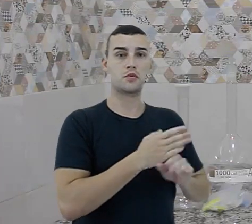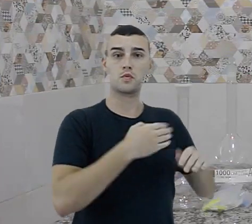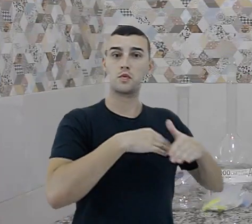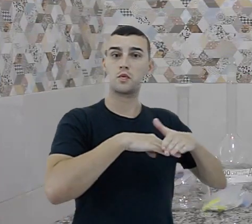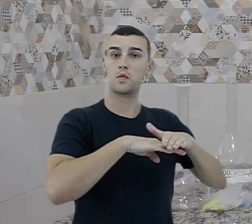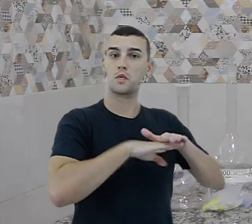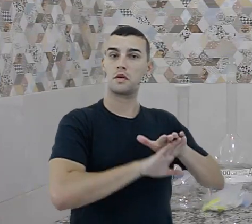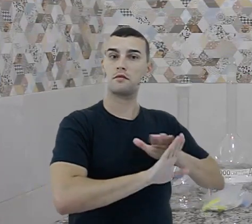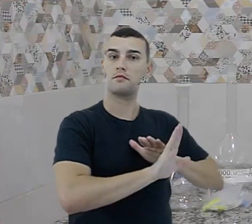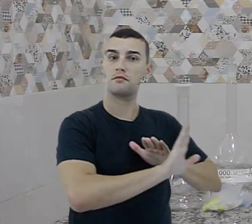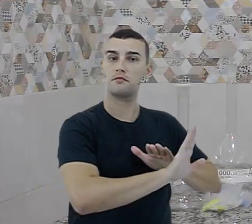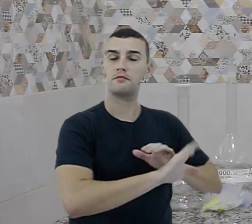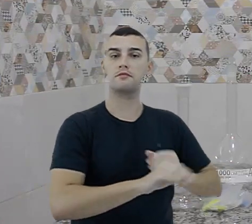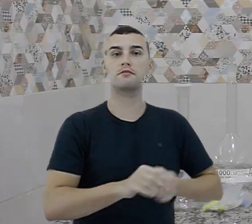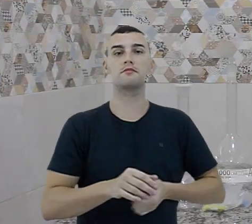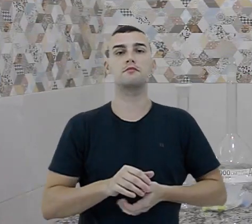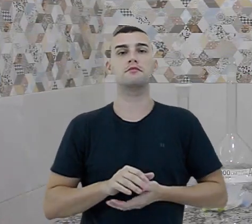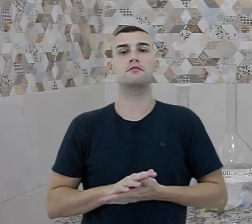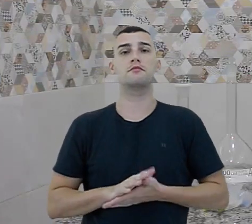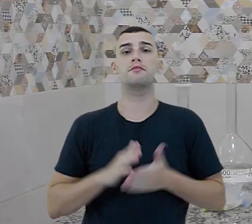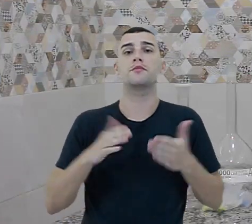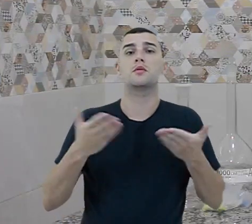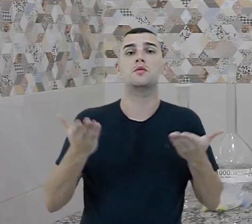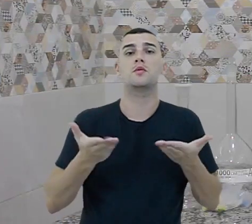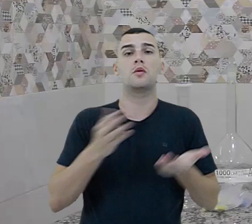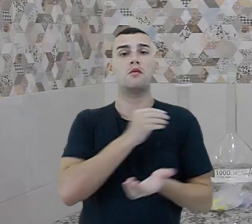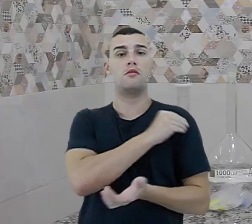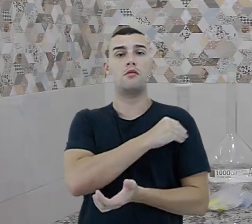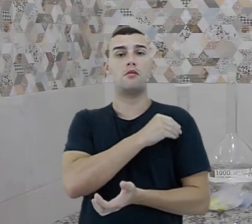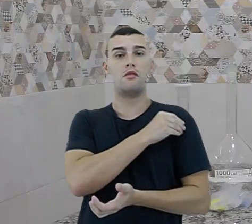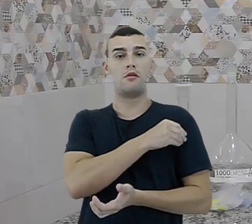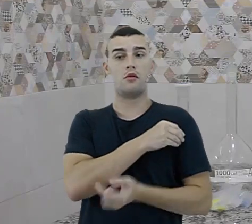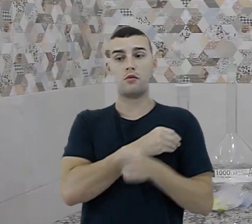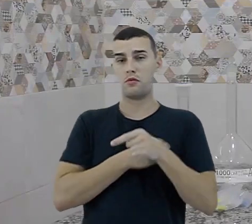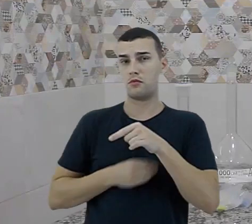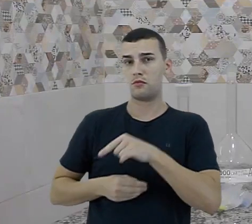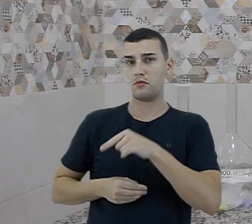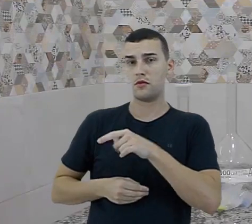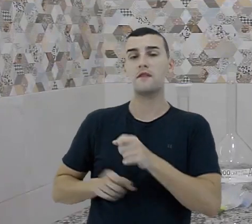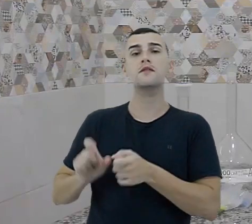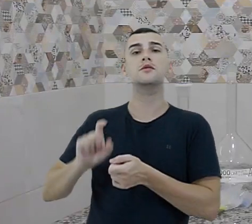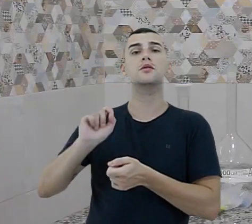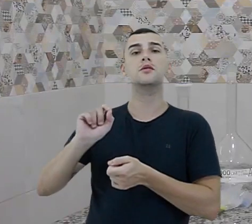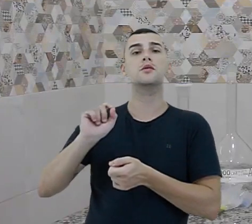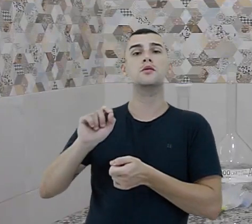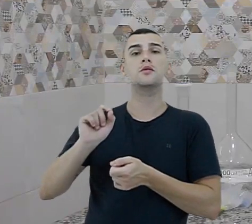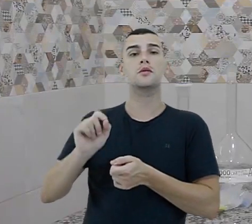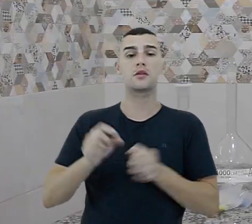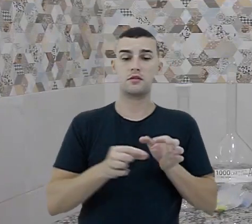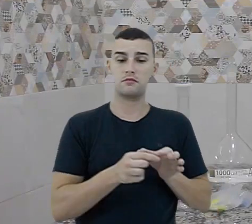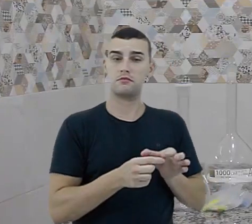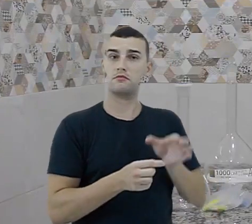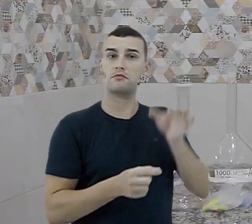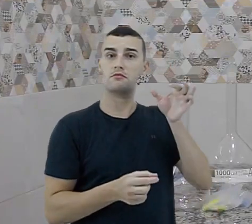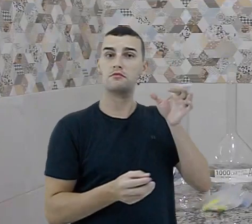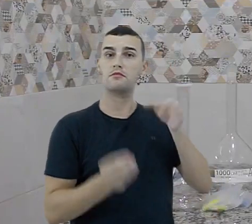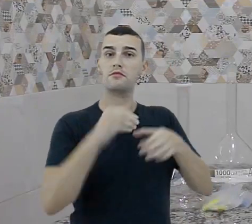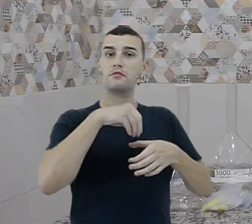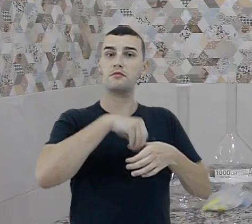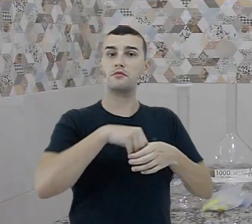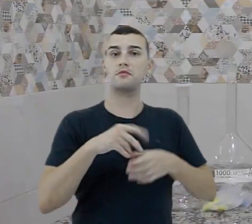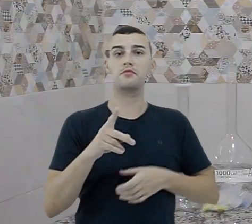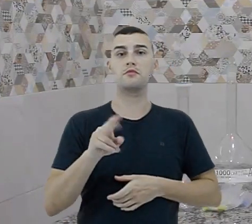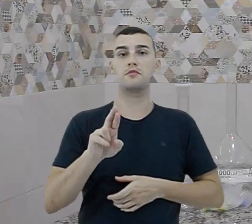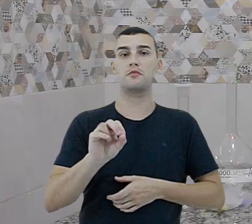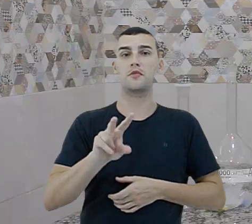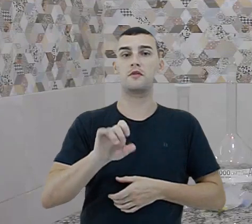já tenho a minha solução estoque lá no canto dela. Agora, com esse álcool, o que eu vou fazer? Eu vou colocar na proveta. Lembrando que eu